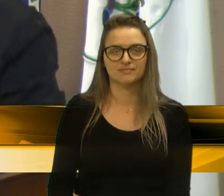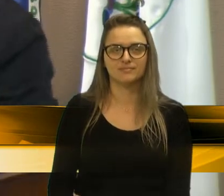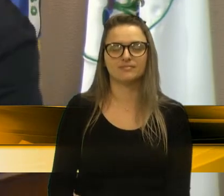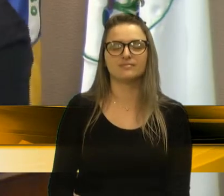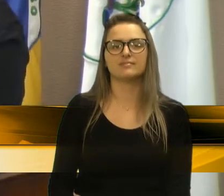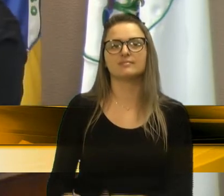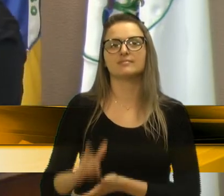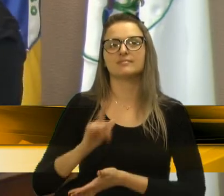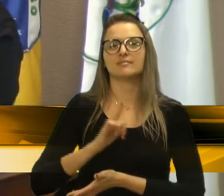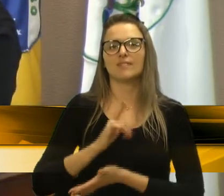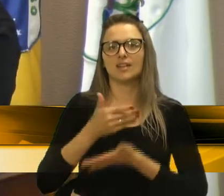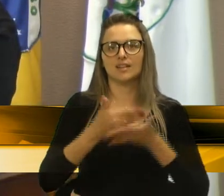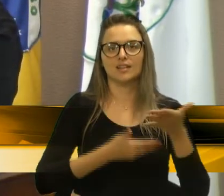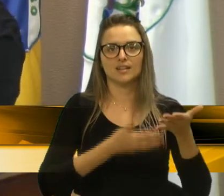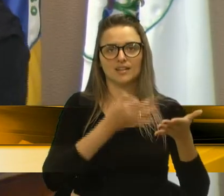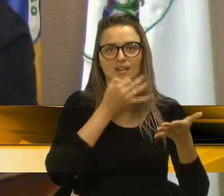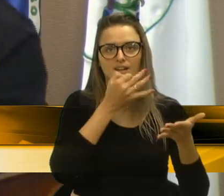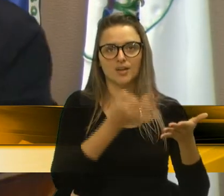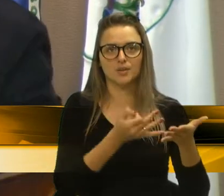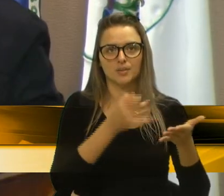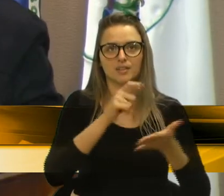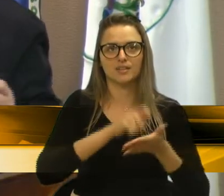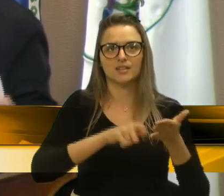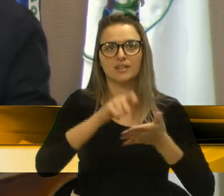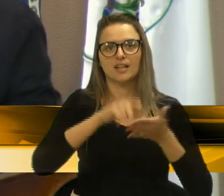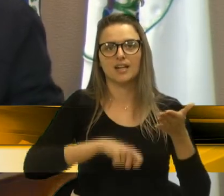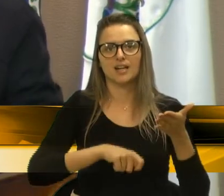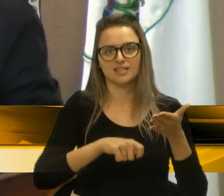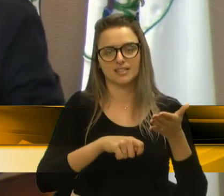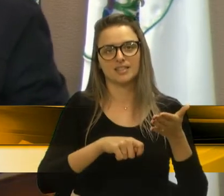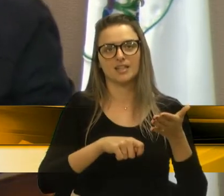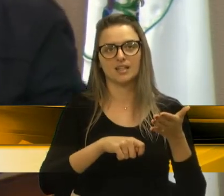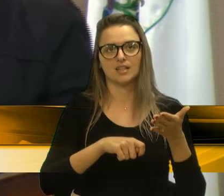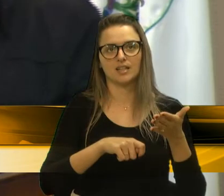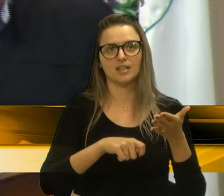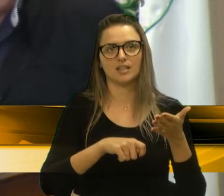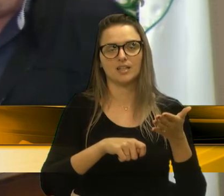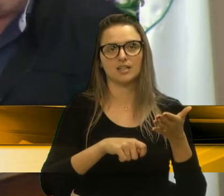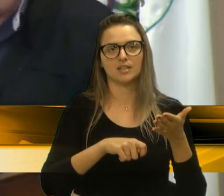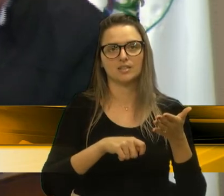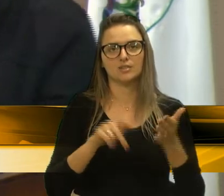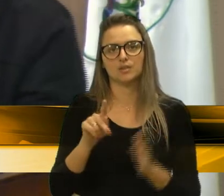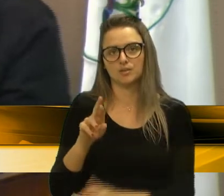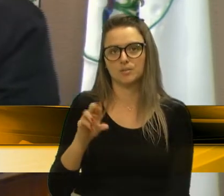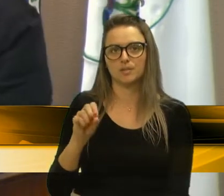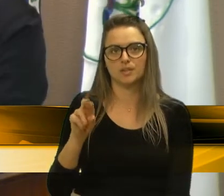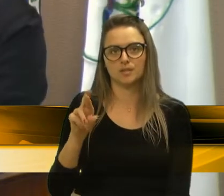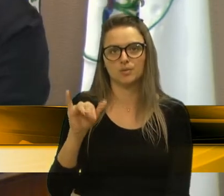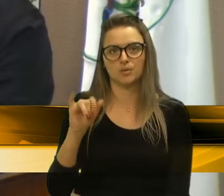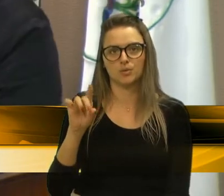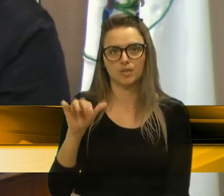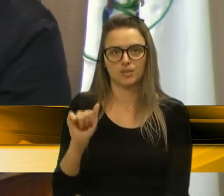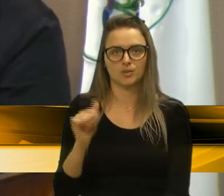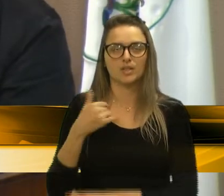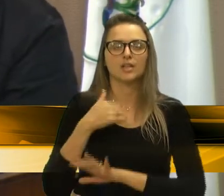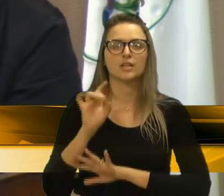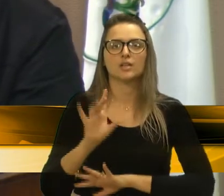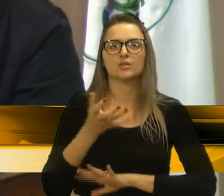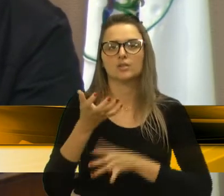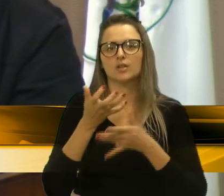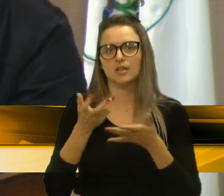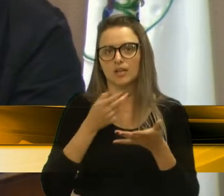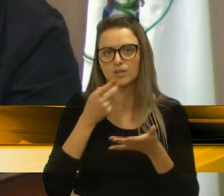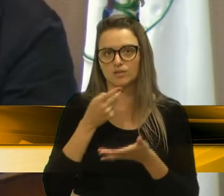líder, bancada PTB. O parecer assinado pela procuradora. Eu só gostaria de referir